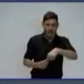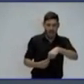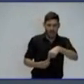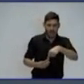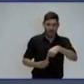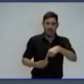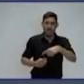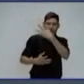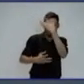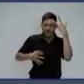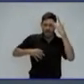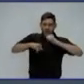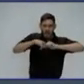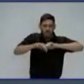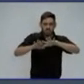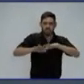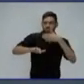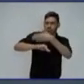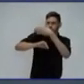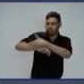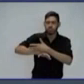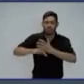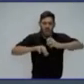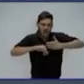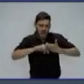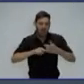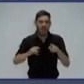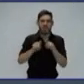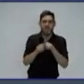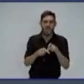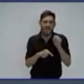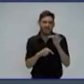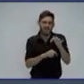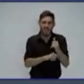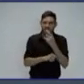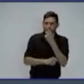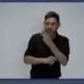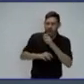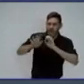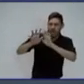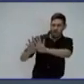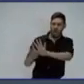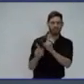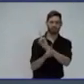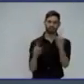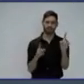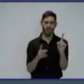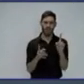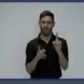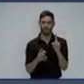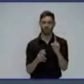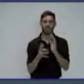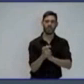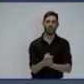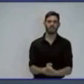pregasse a invasão do Congresso e do Supremo Tribunal Federal. E, por fim, o